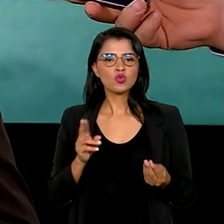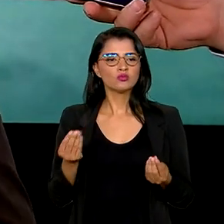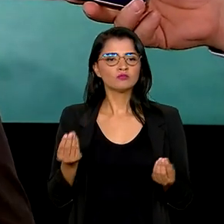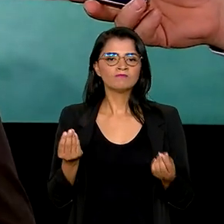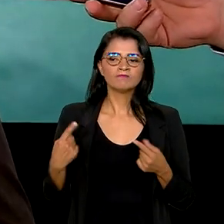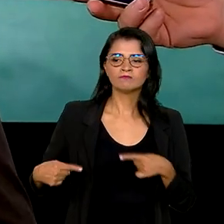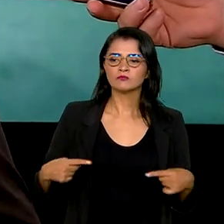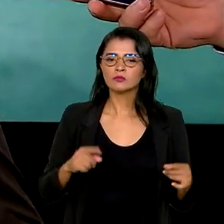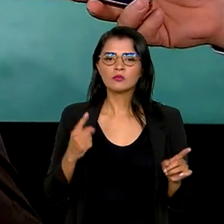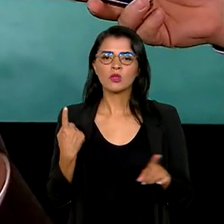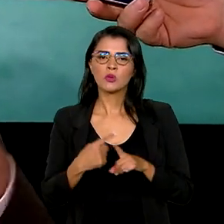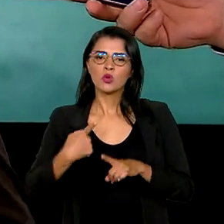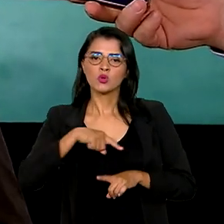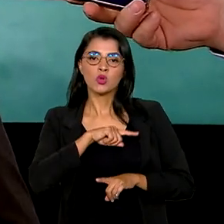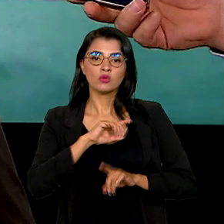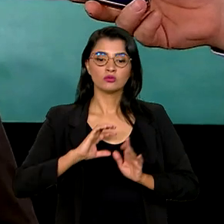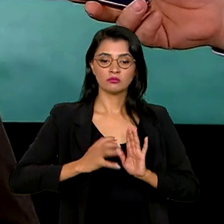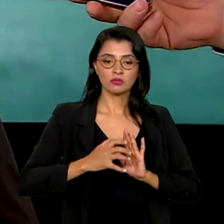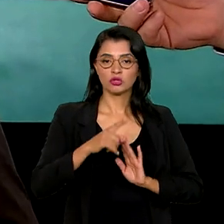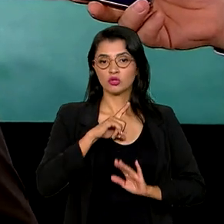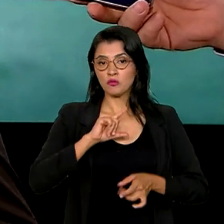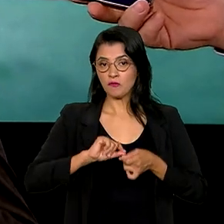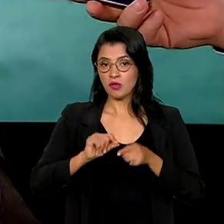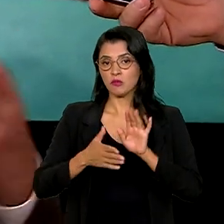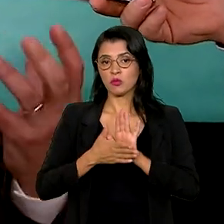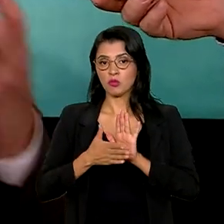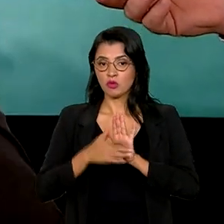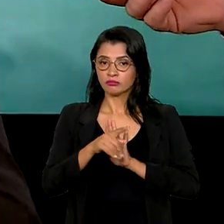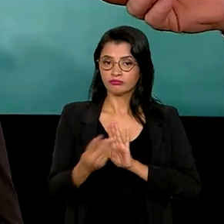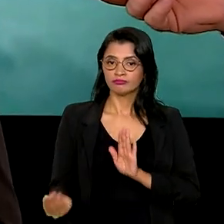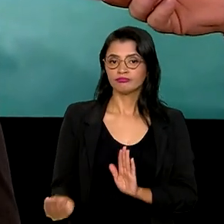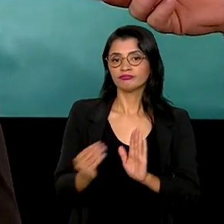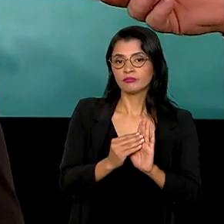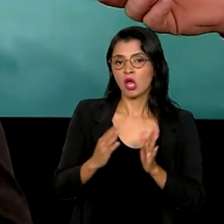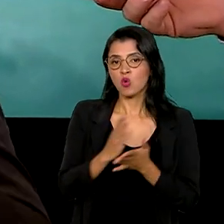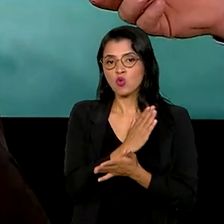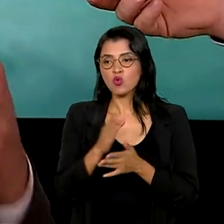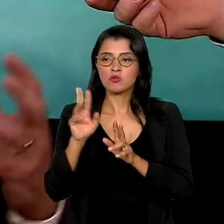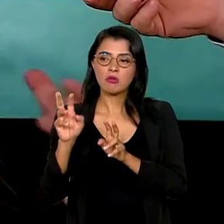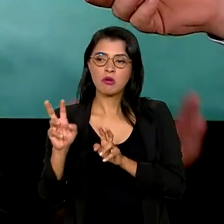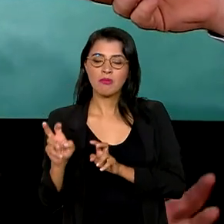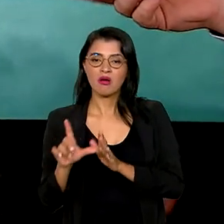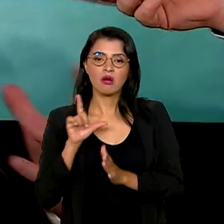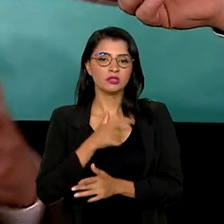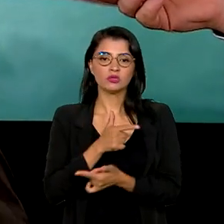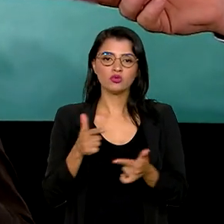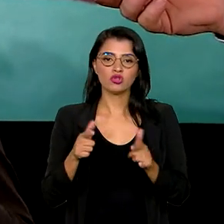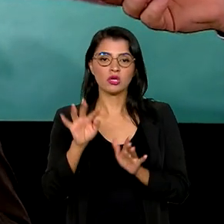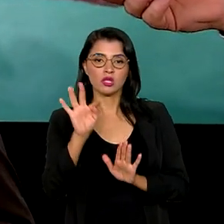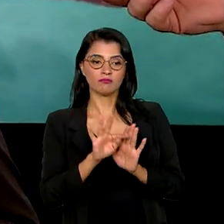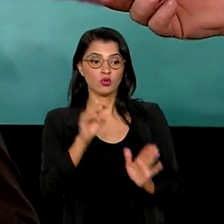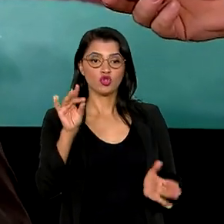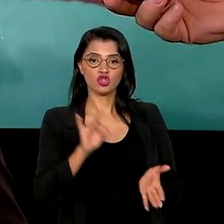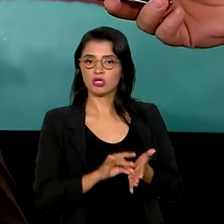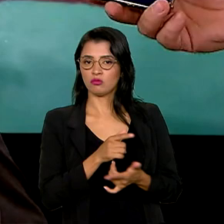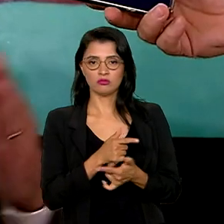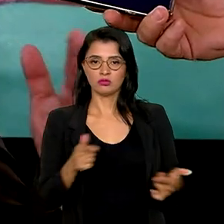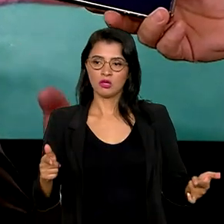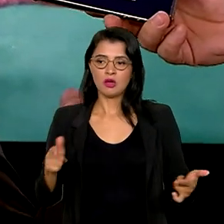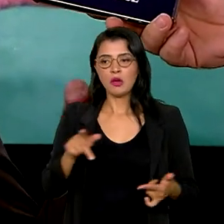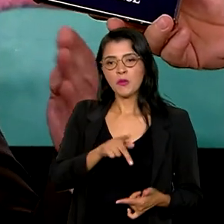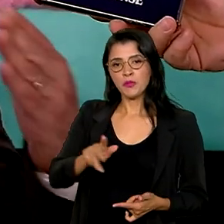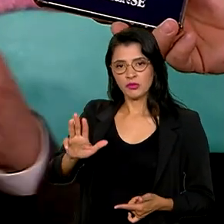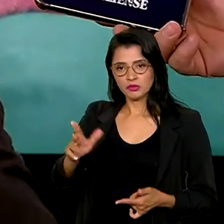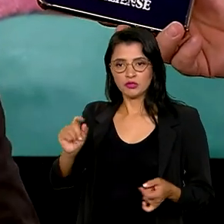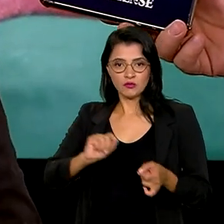porque nosso partido fez uma proposta para incluir alguns assuntos que não estavam na medida original Presidente como